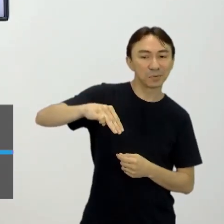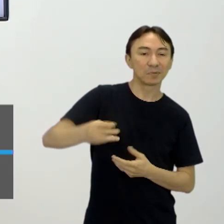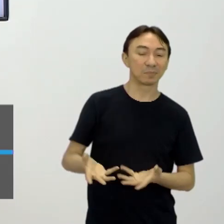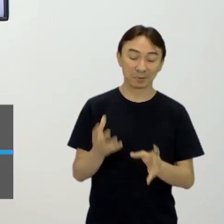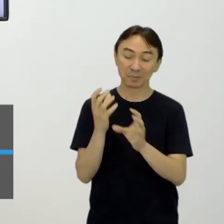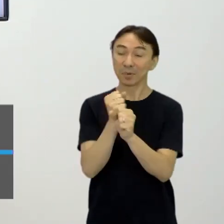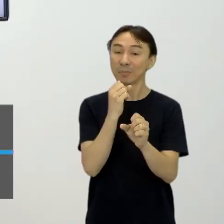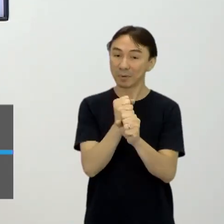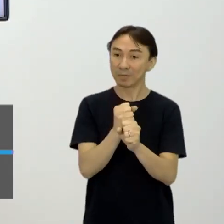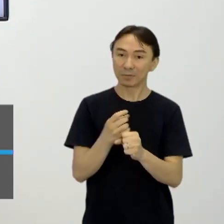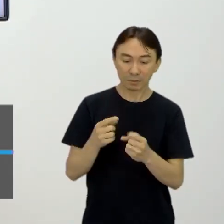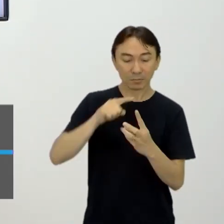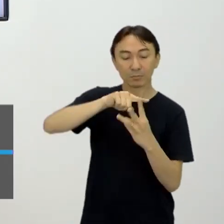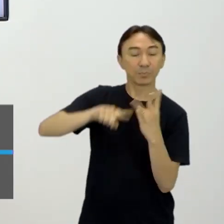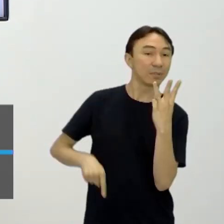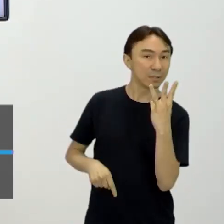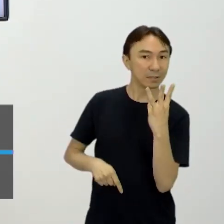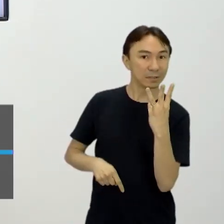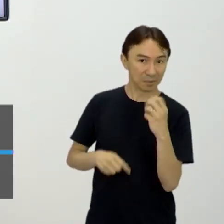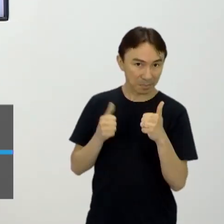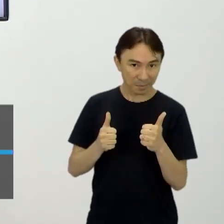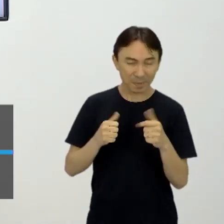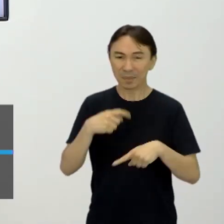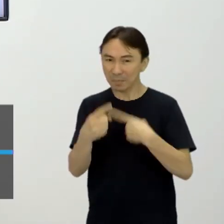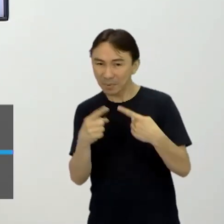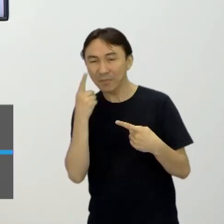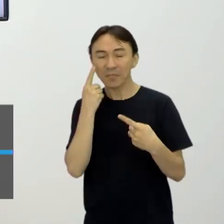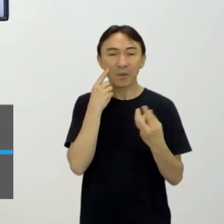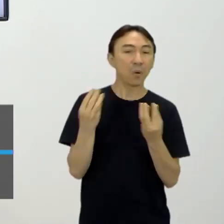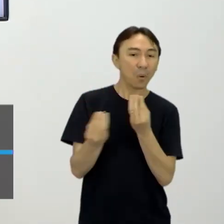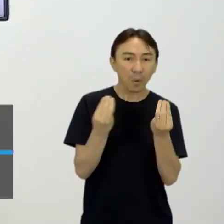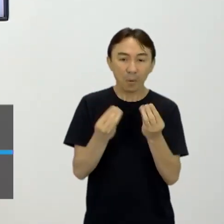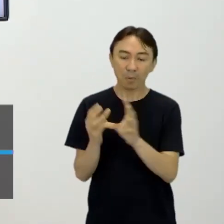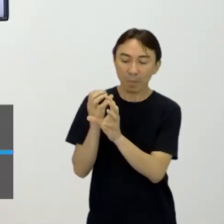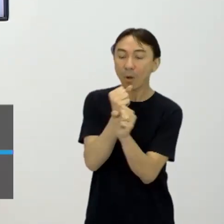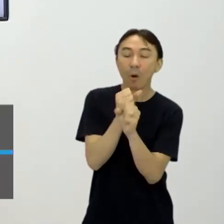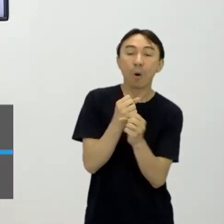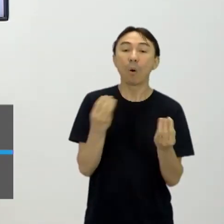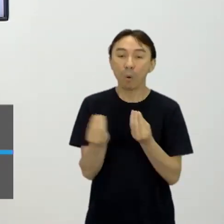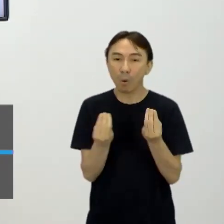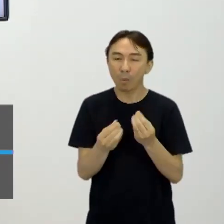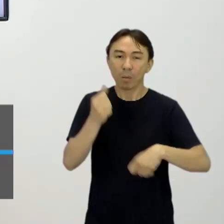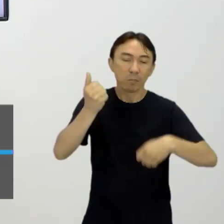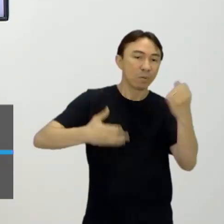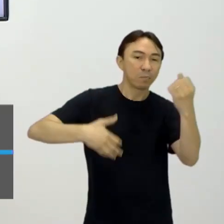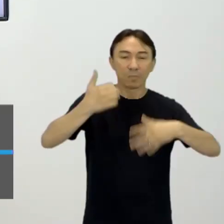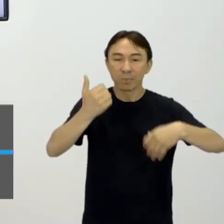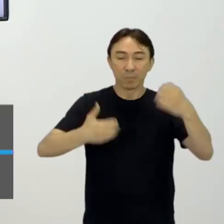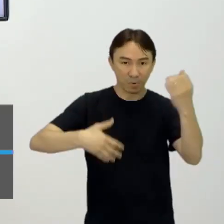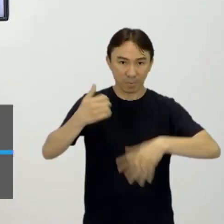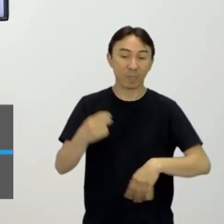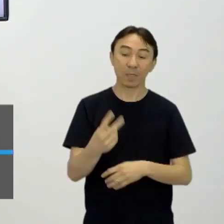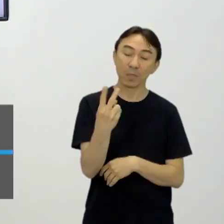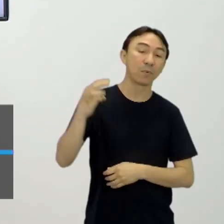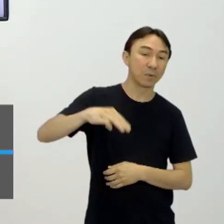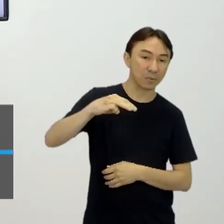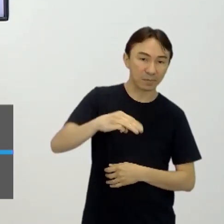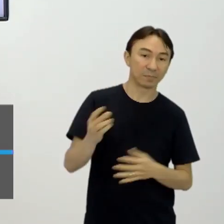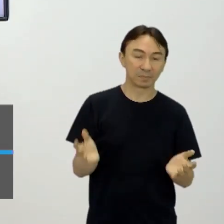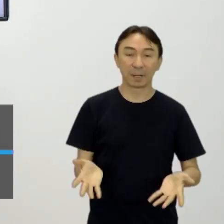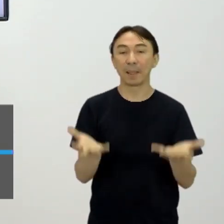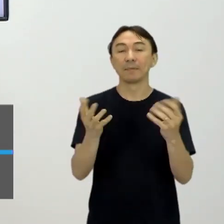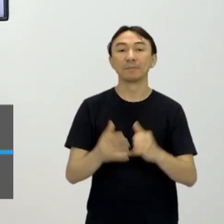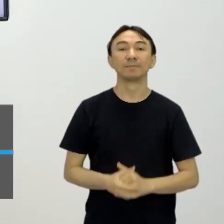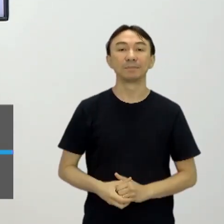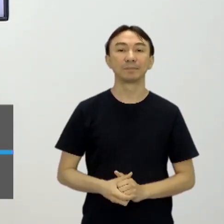temos aí, e aí em seguida a gente vai discutir os métodos de resolução, tá bom? 2 minutinhos para você, a gente já volta. Bom